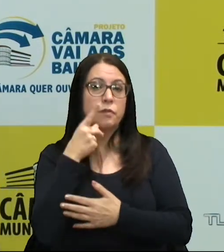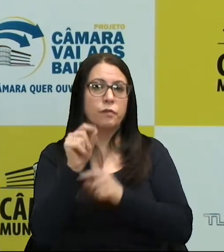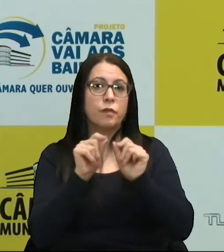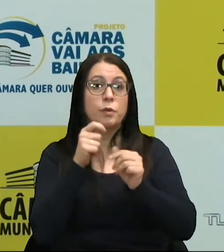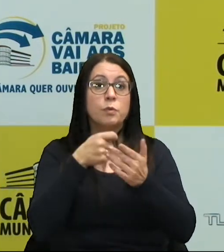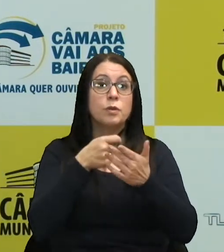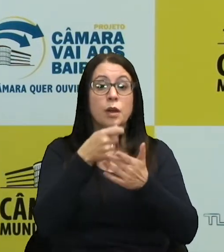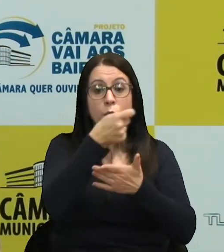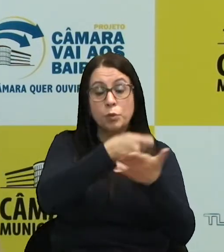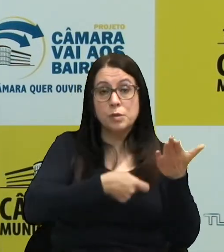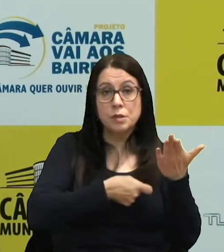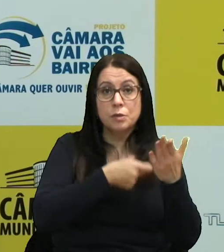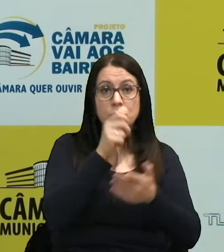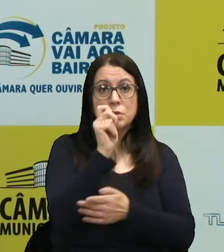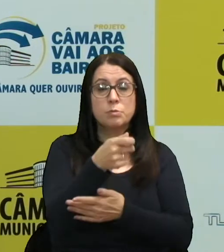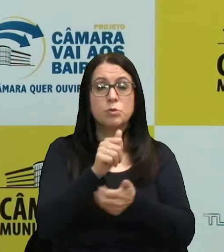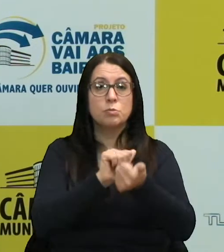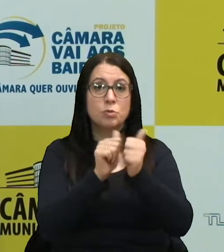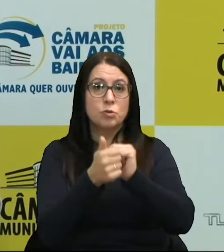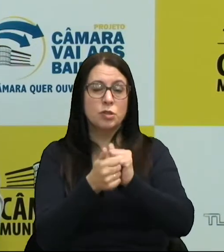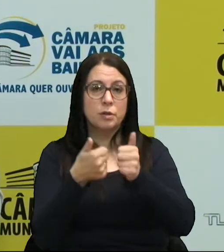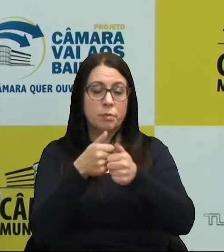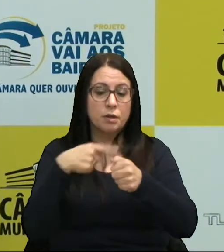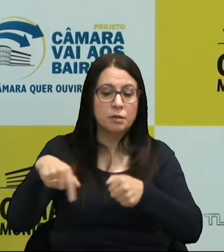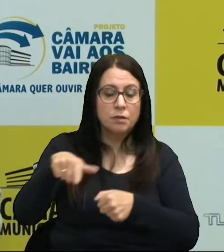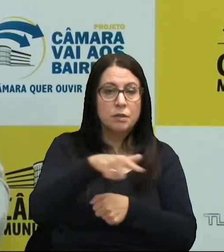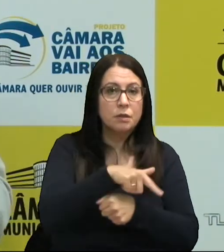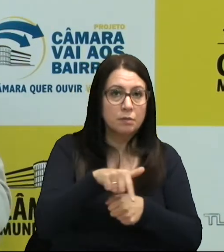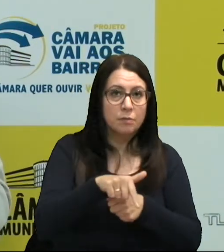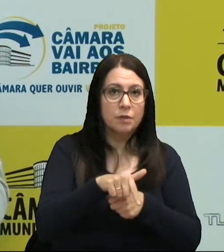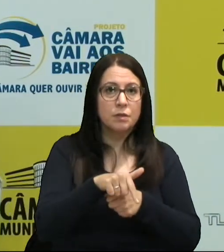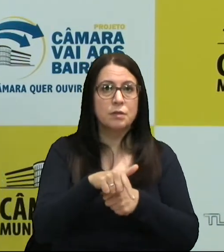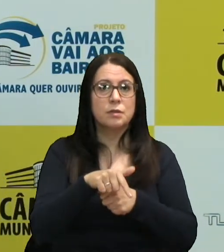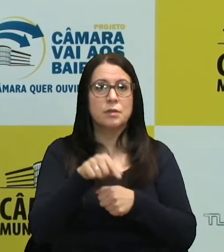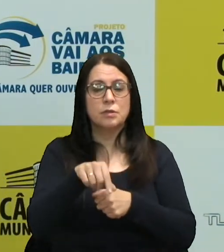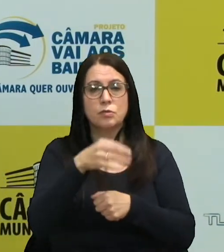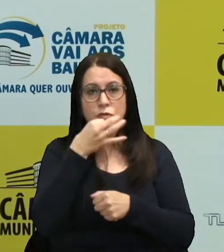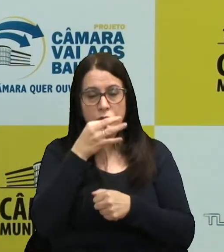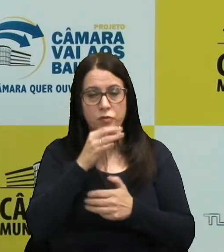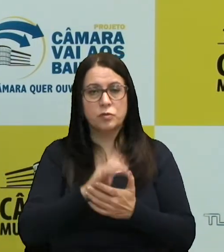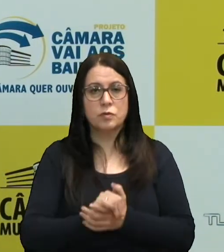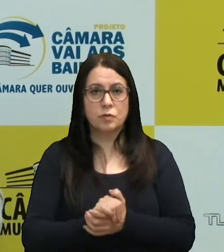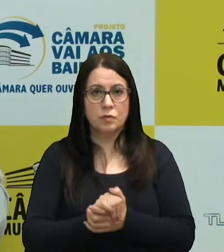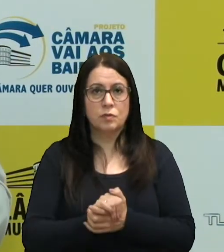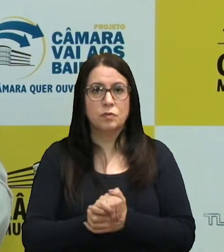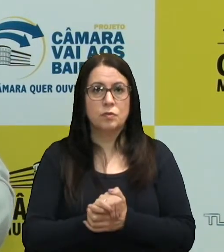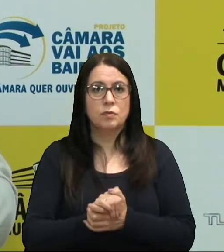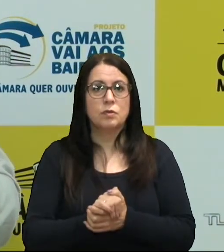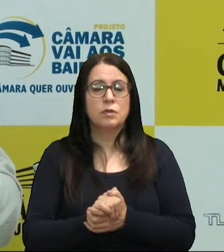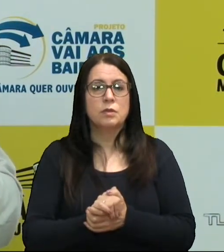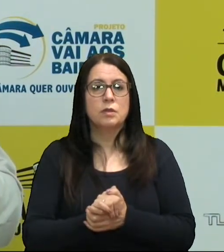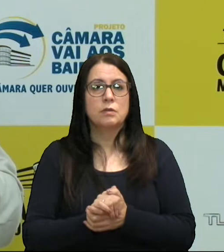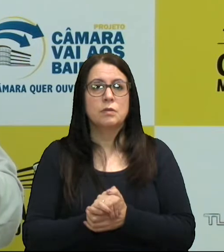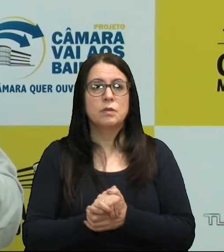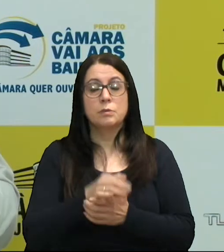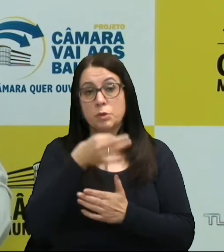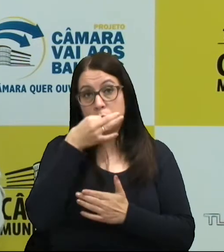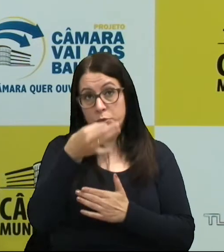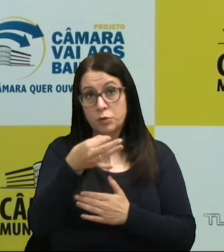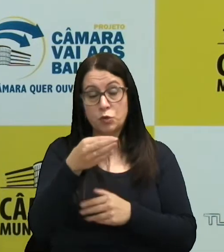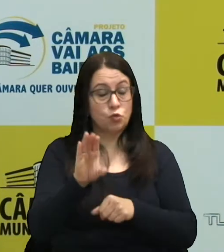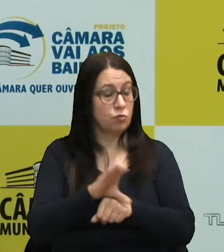sobre a autorização da pesca esportiva nas barragens, nas represas aqui do município de Caxias do Sul. Parecer